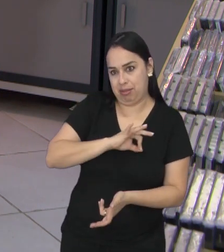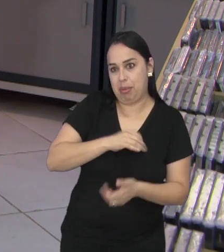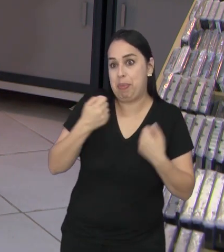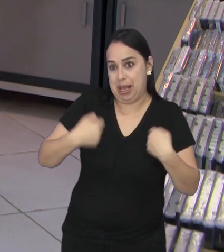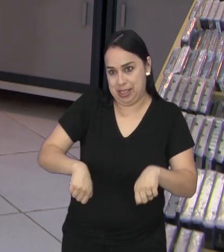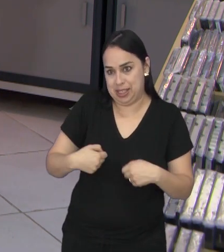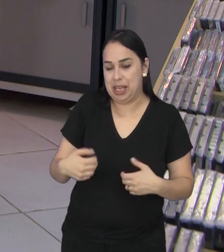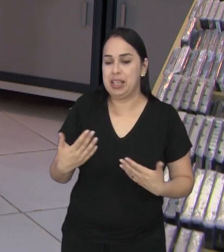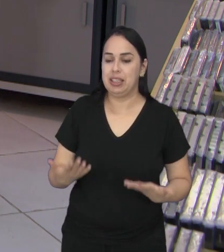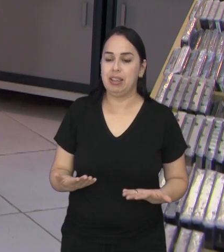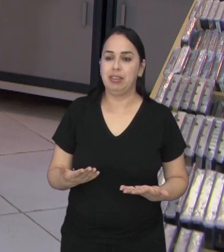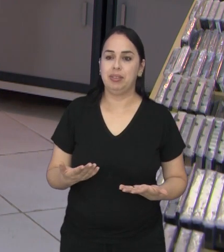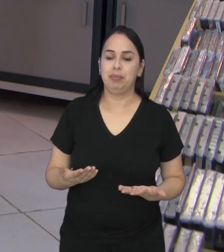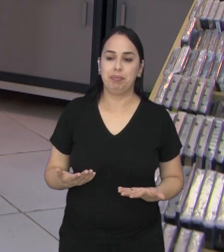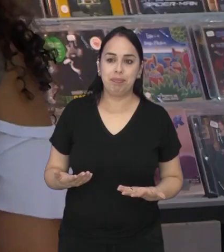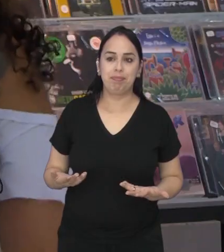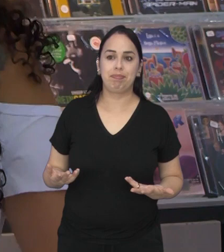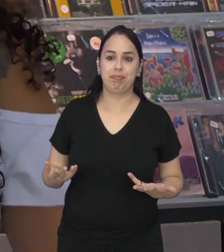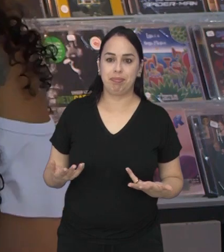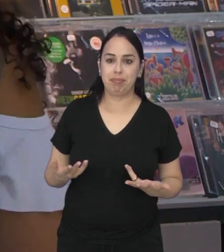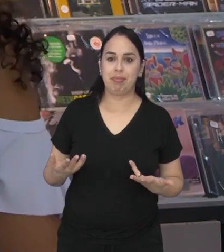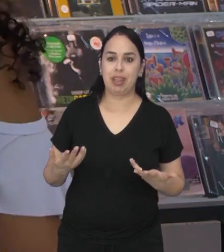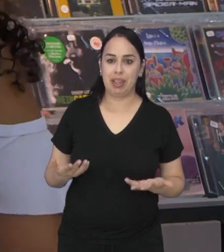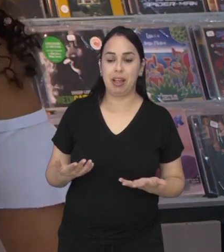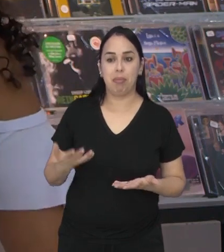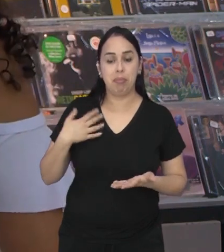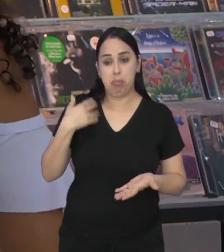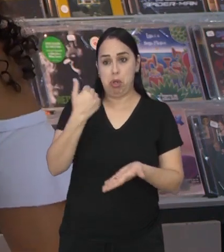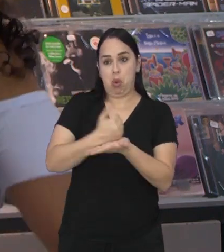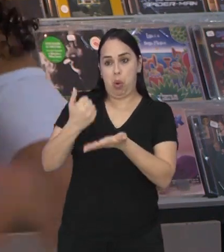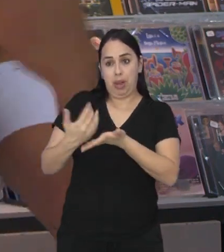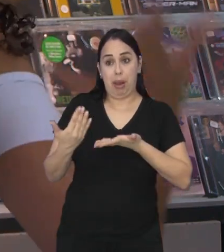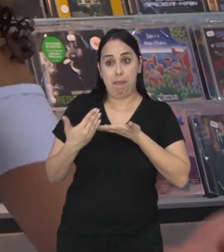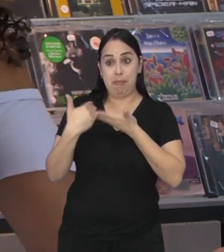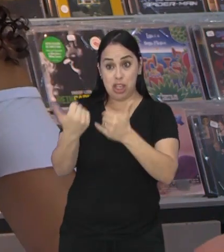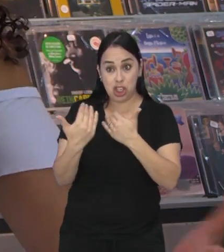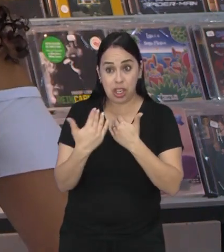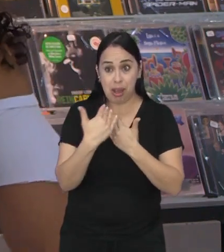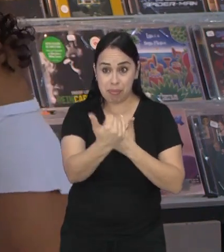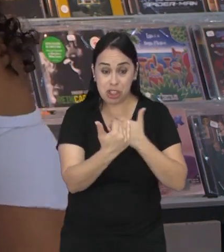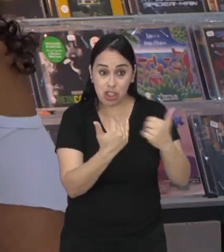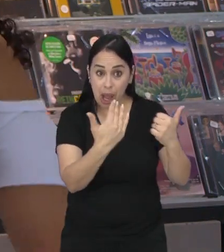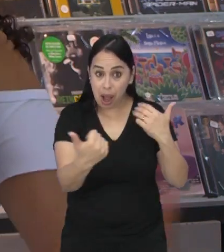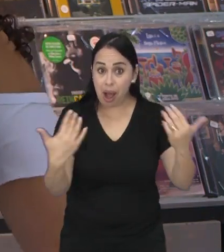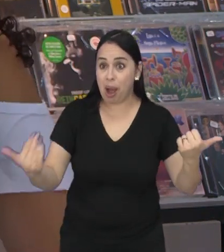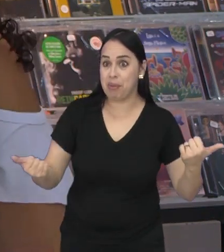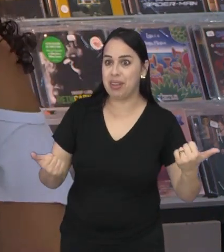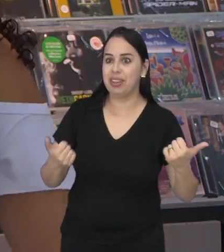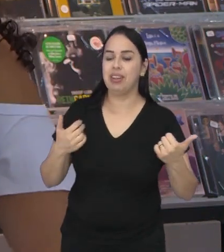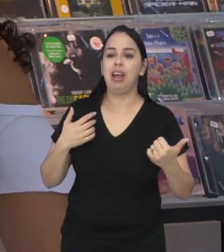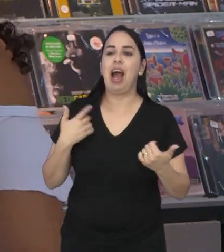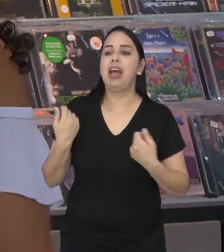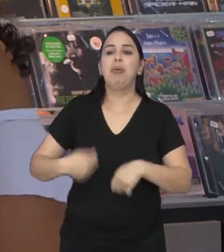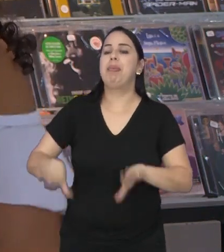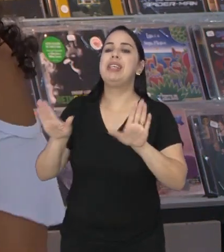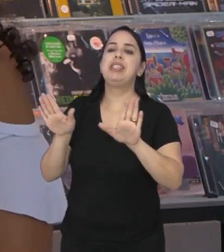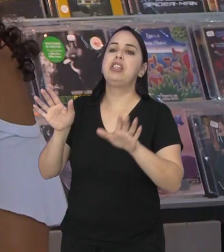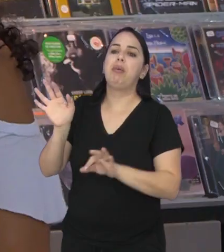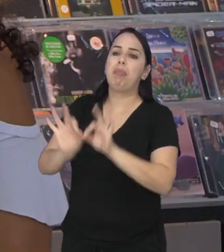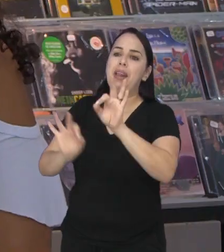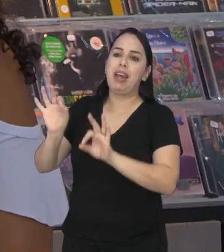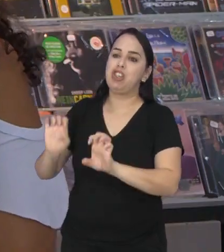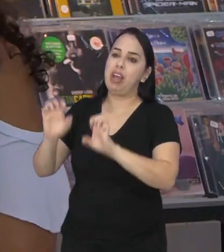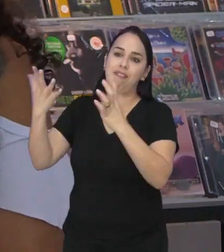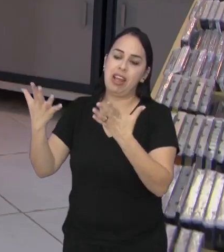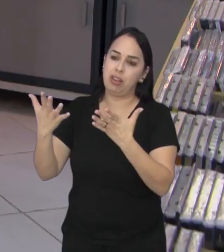Então é sobre isso, né? Então me contratem bastante. Se vocês me contratarem, talvez eu não precise ficar fazendo evento pra cantar.